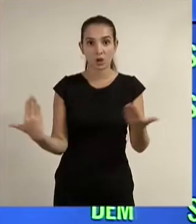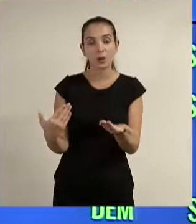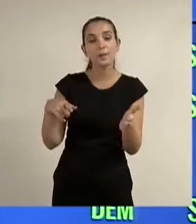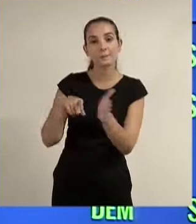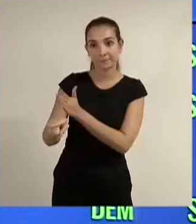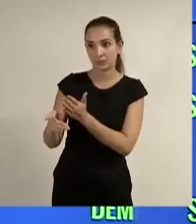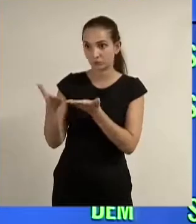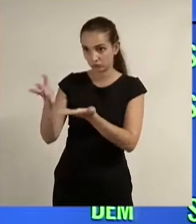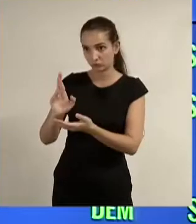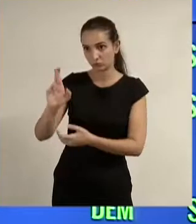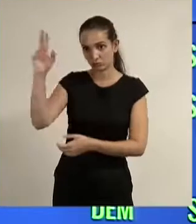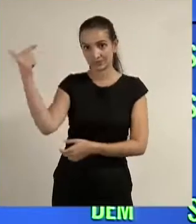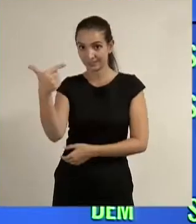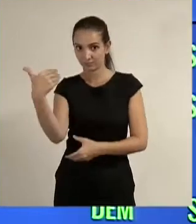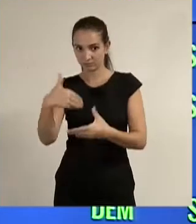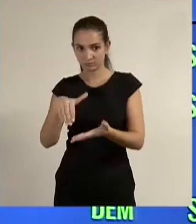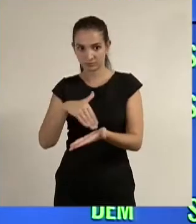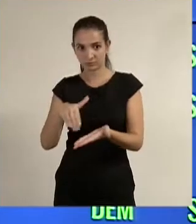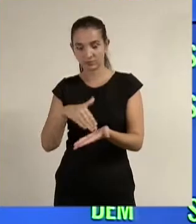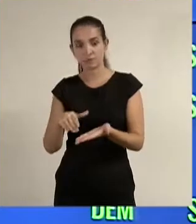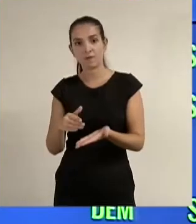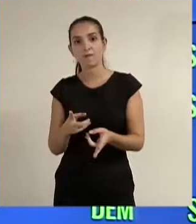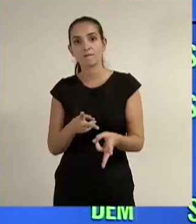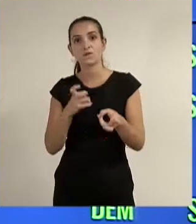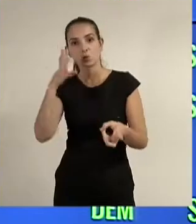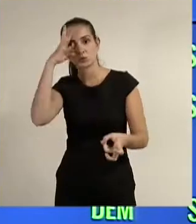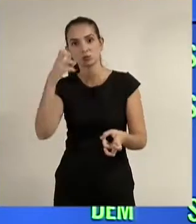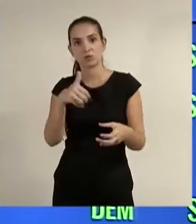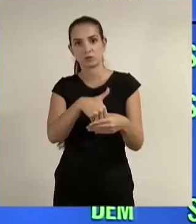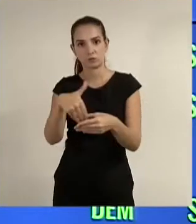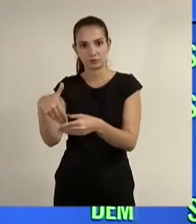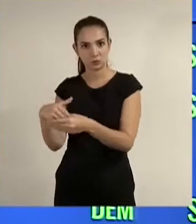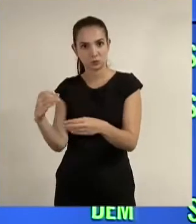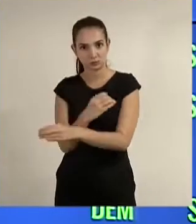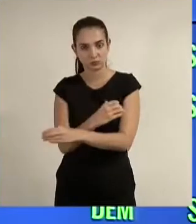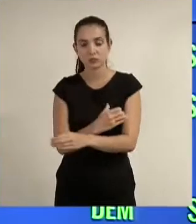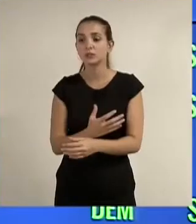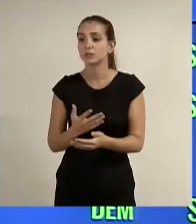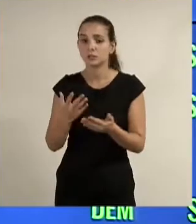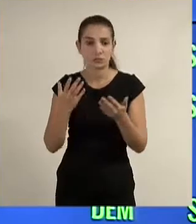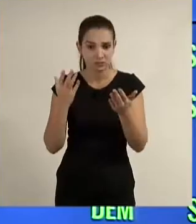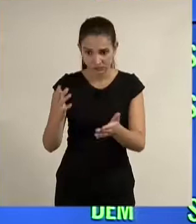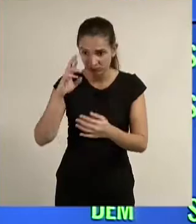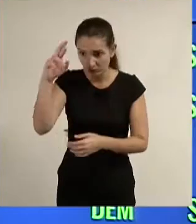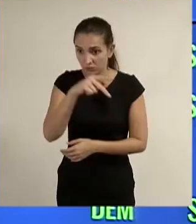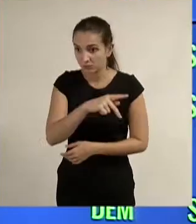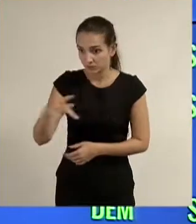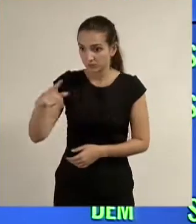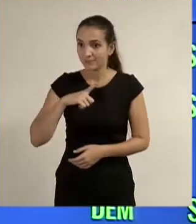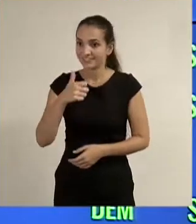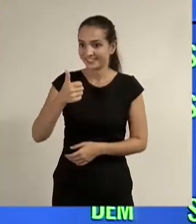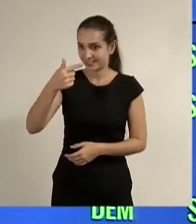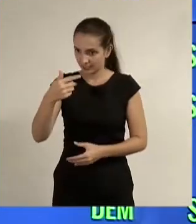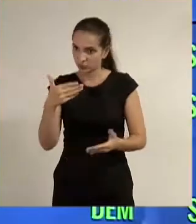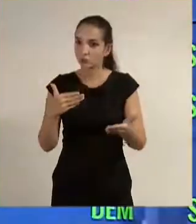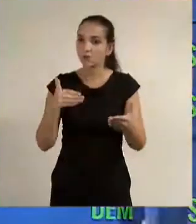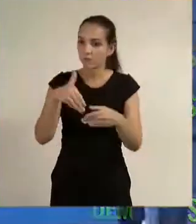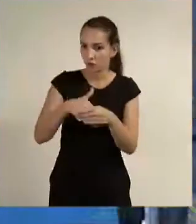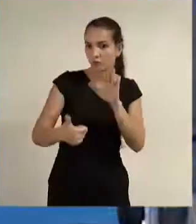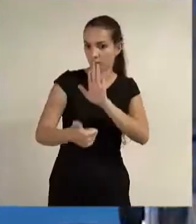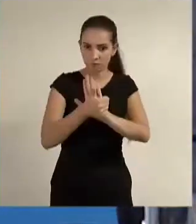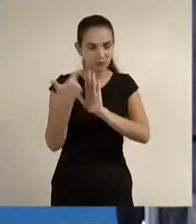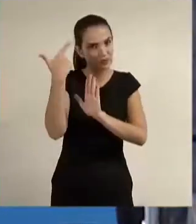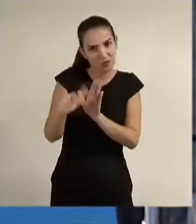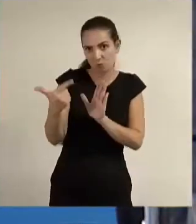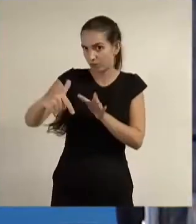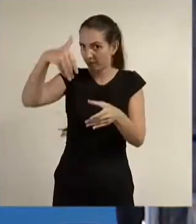Consulto o senhor segundo secretário por resultado da votação. Senhor presidente, são 17 votos favoráveis, nenhum voto contrário. Aprovado